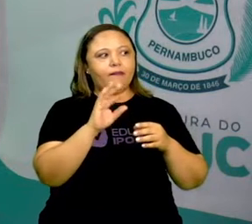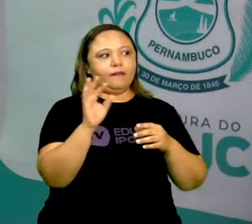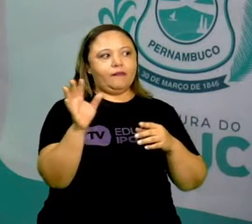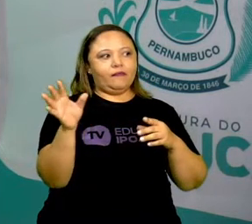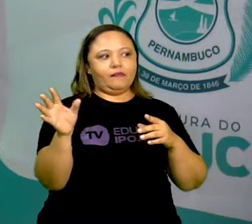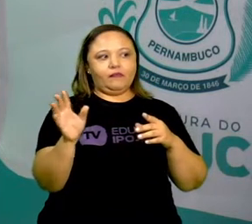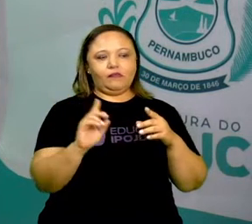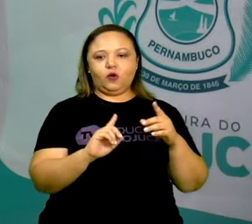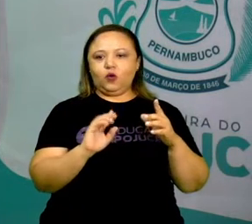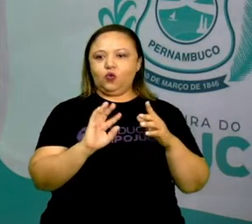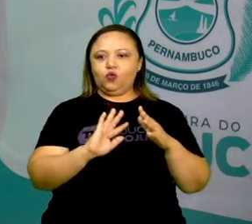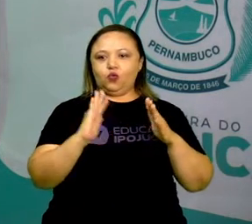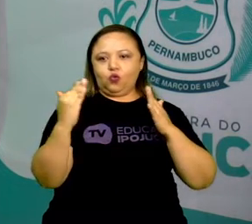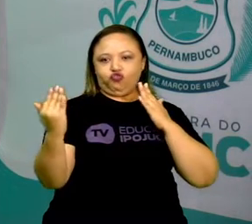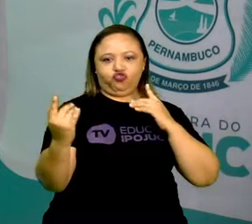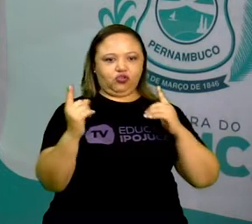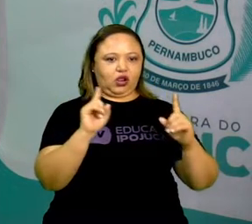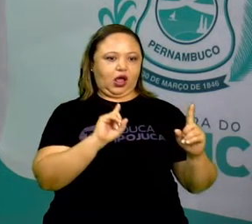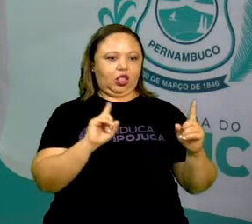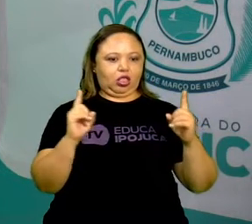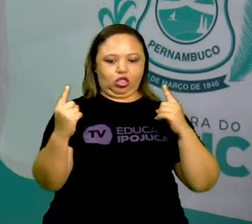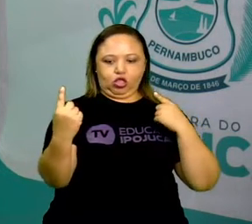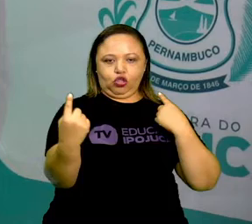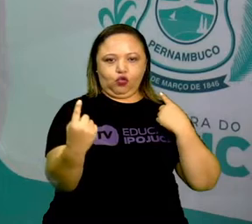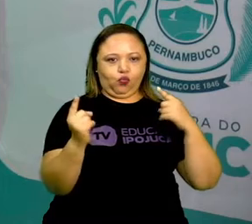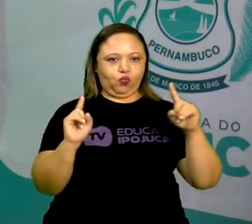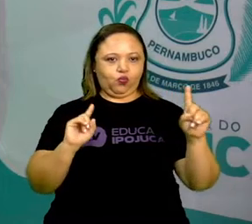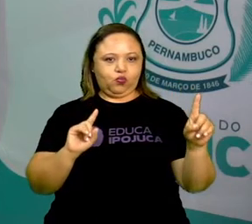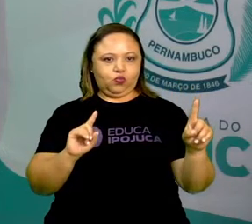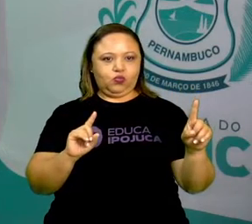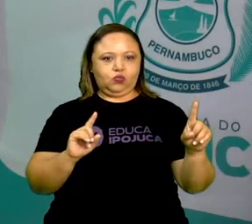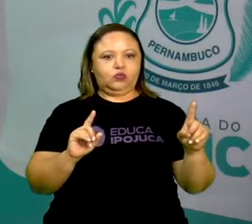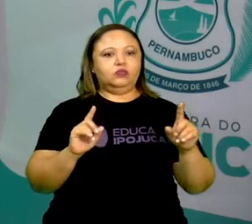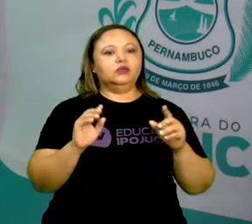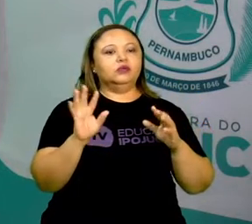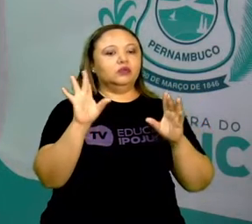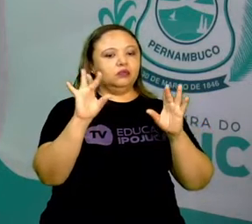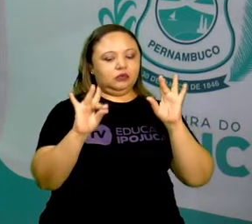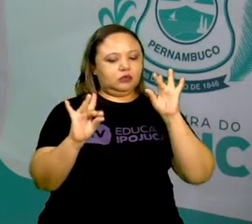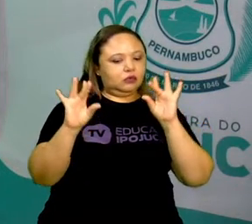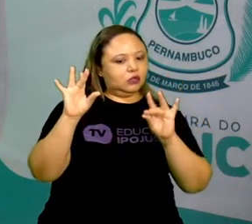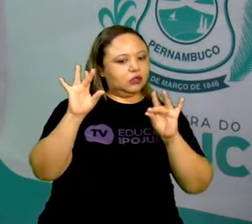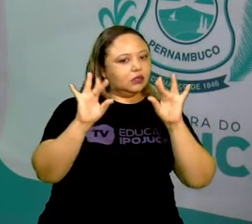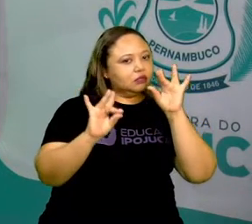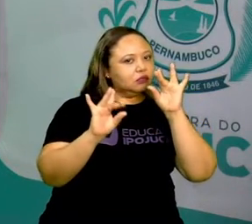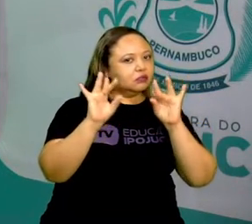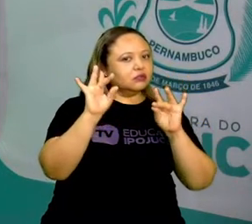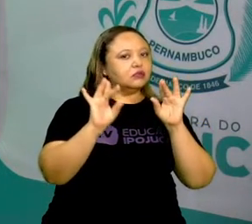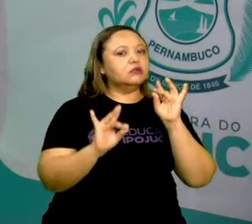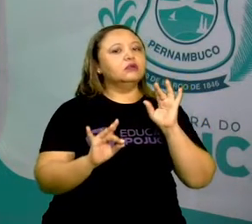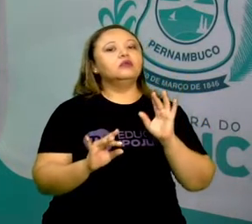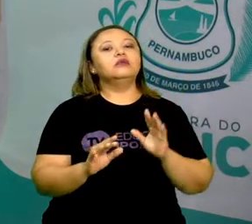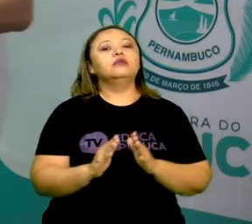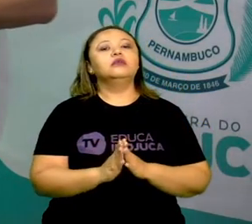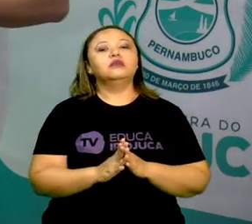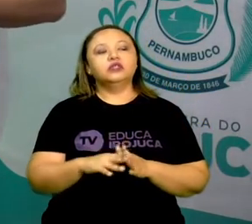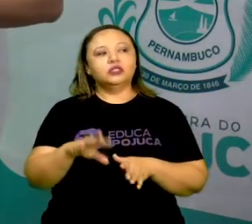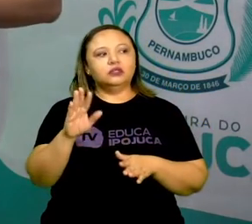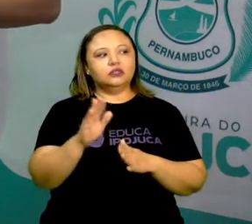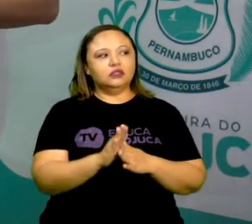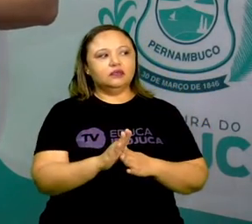as laterais, os lados da pirâmide, que quando forem colados, nós temos a base e os